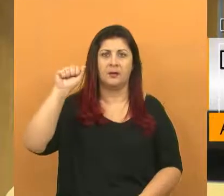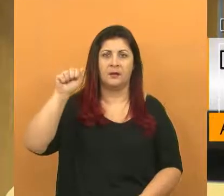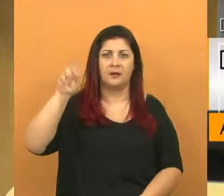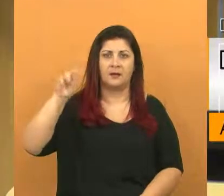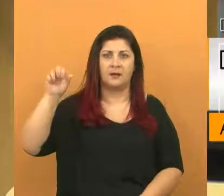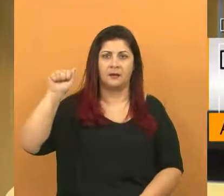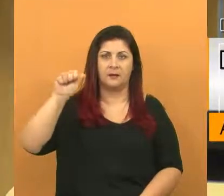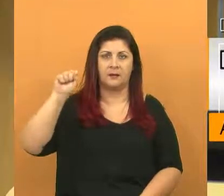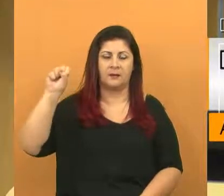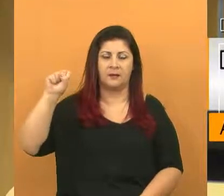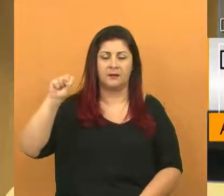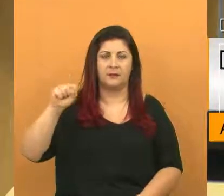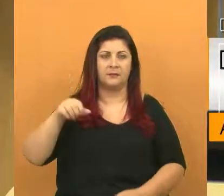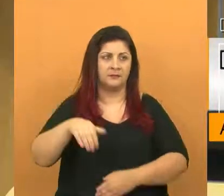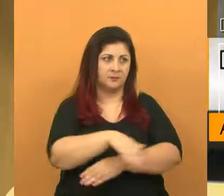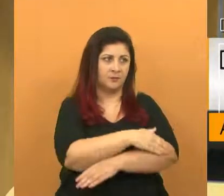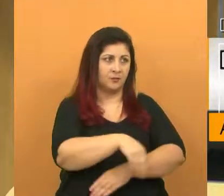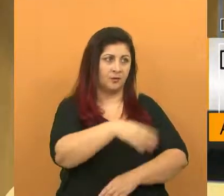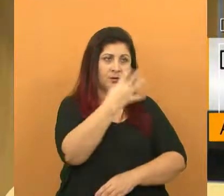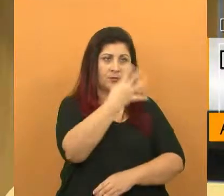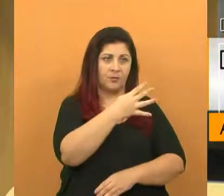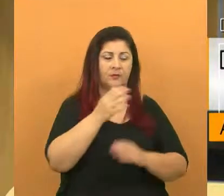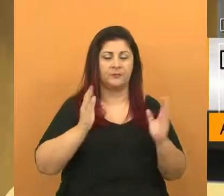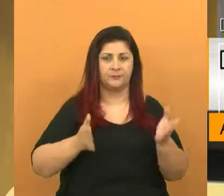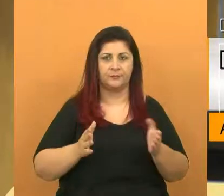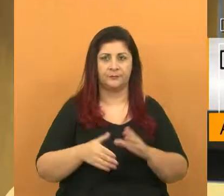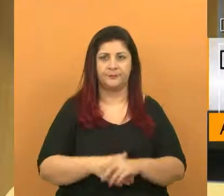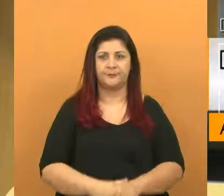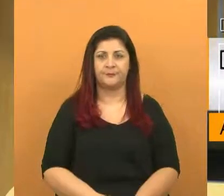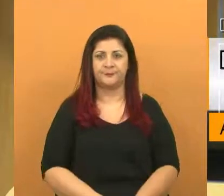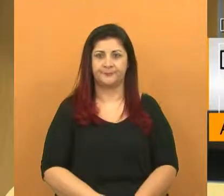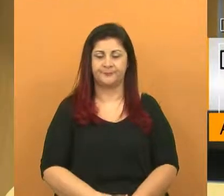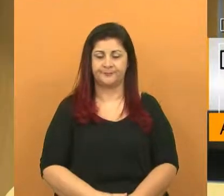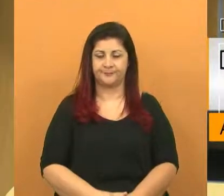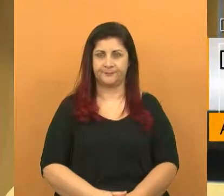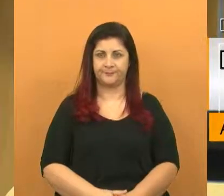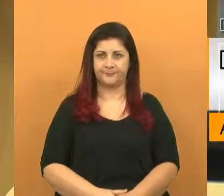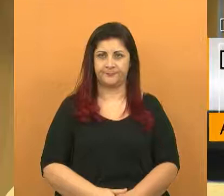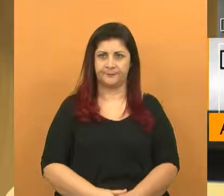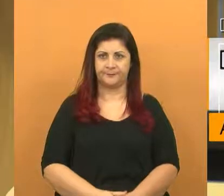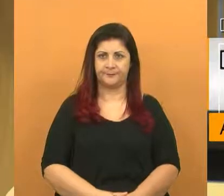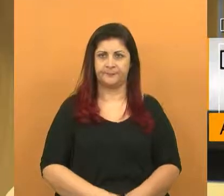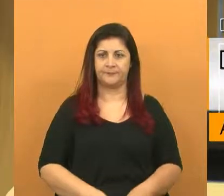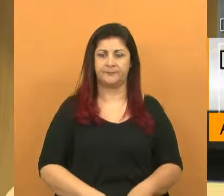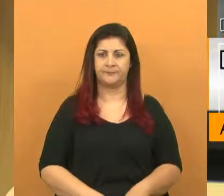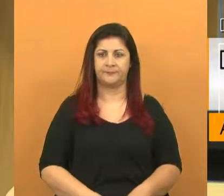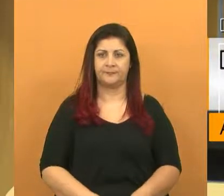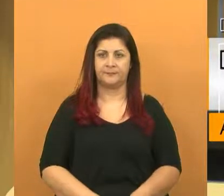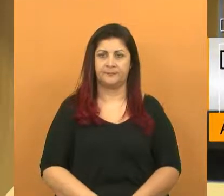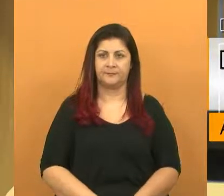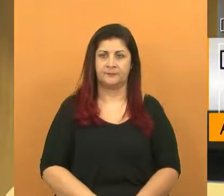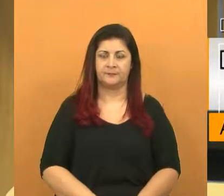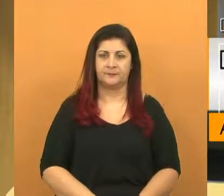rua 4 realizada no bairro lagoa azul identificada pelo código 16 165